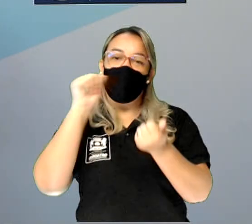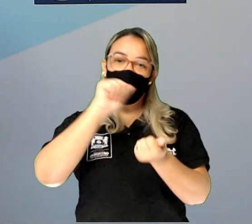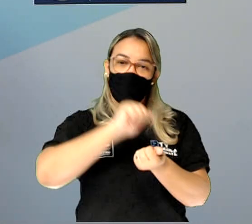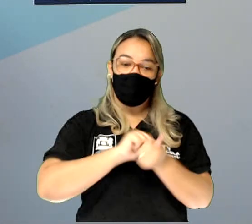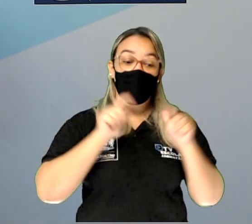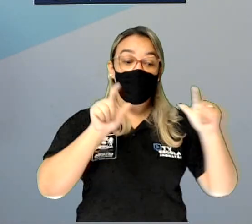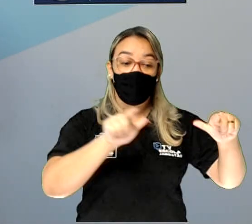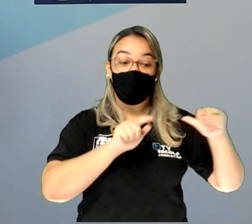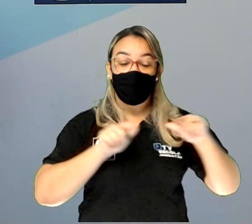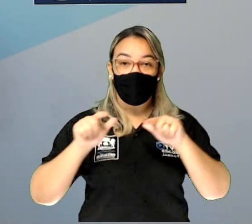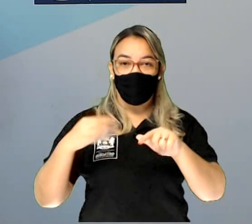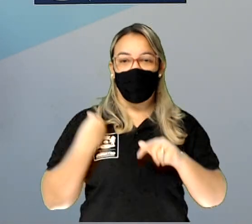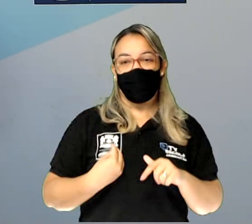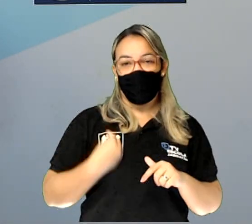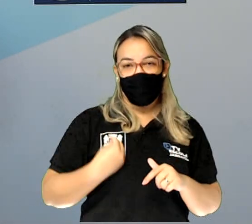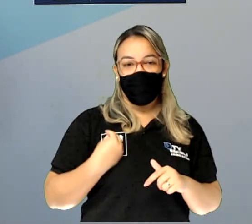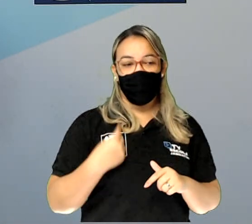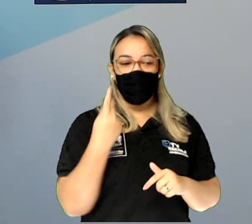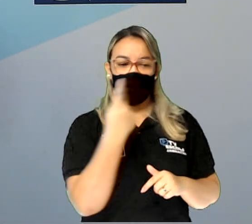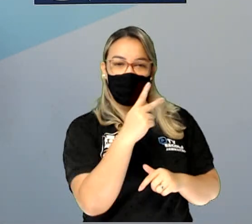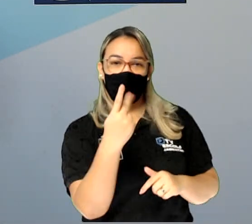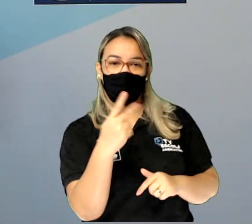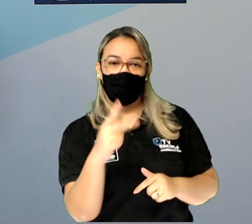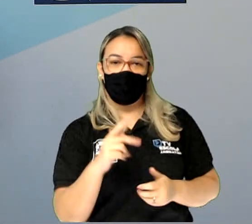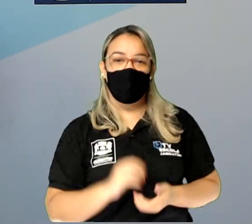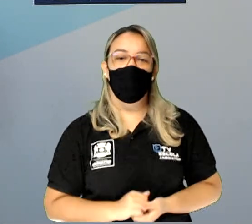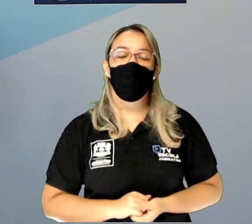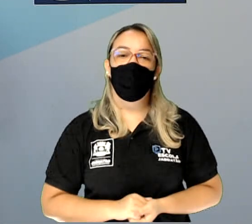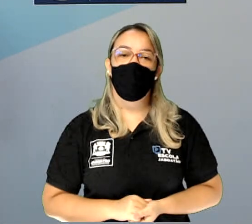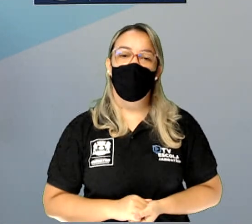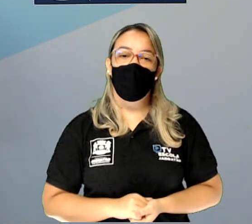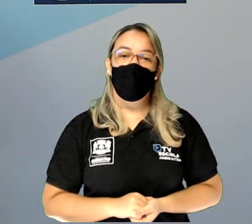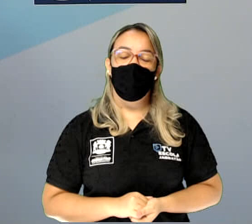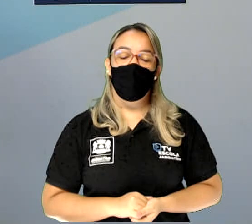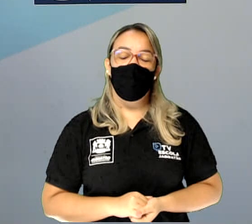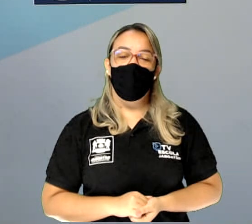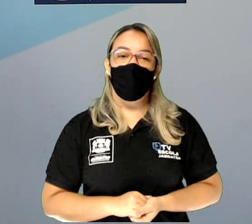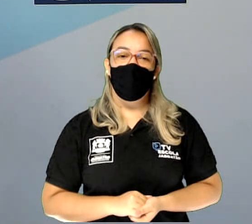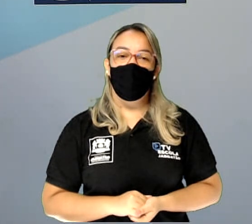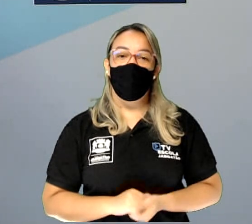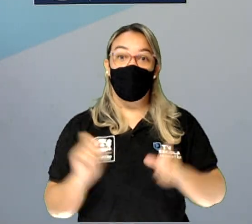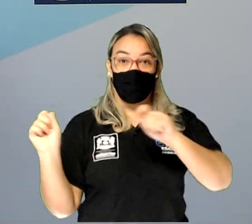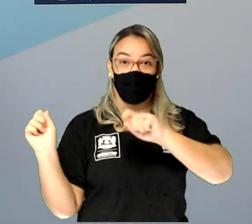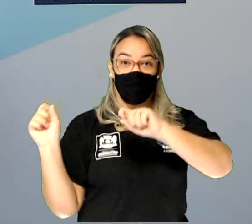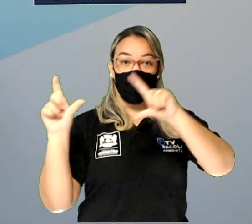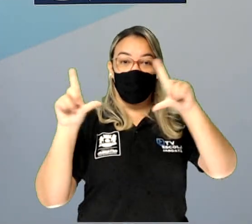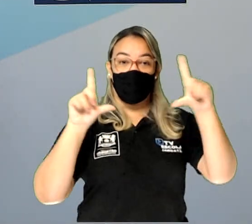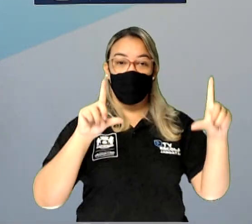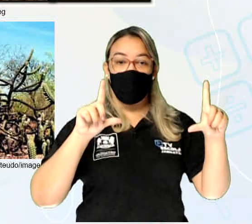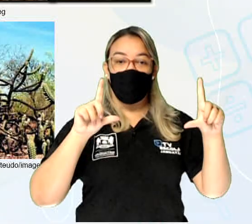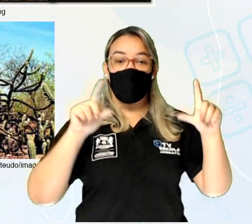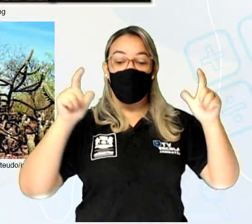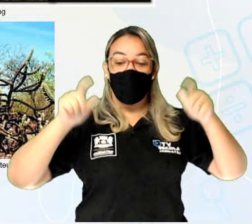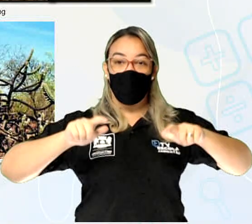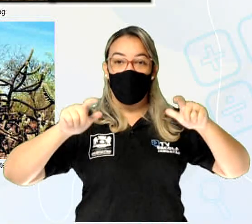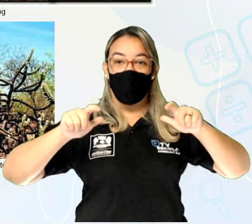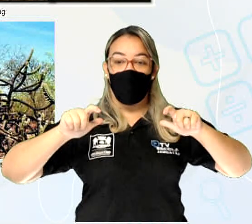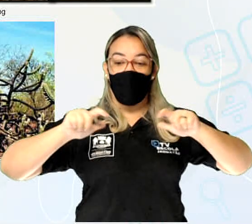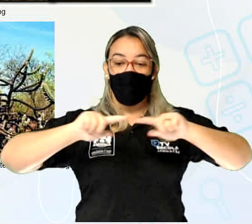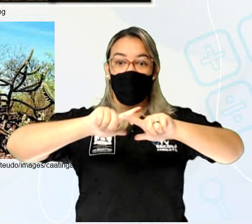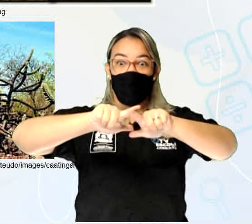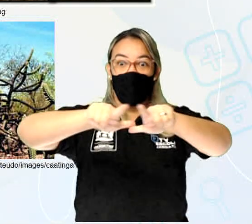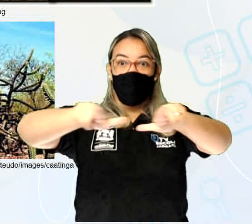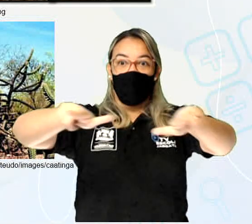o lugar onde se vive. Eu vou passar aqui a paisagem de um deserto, tá?